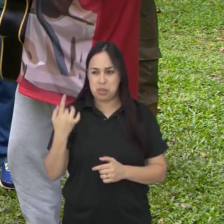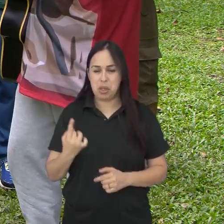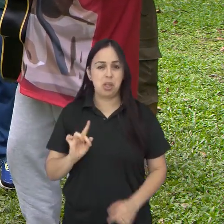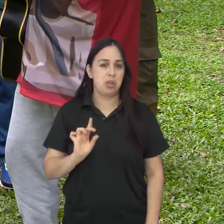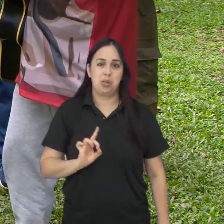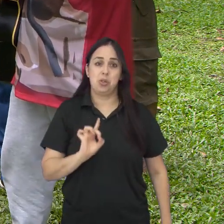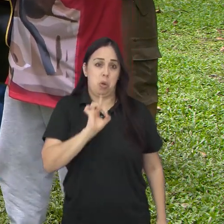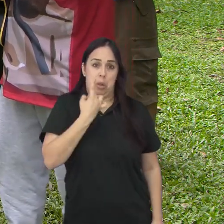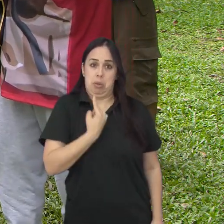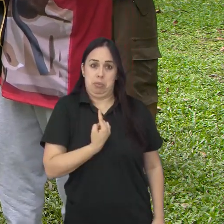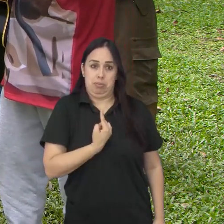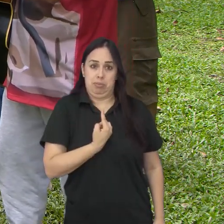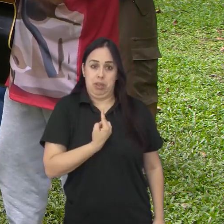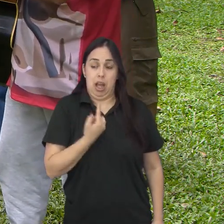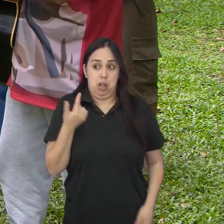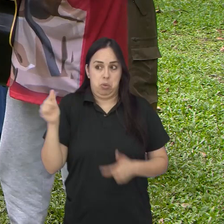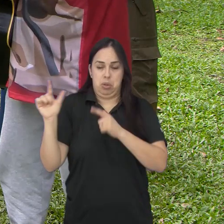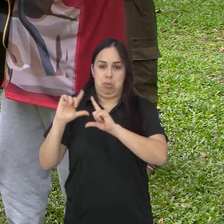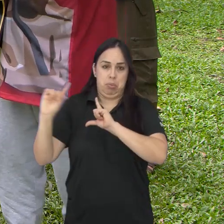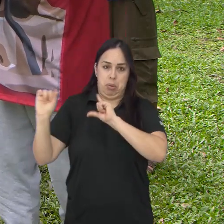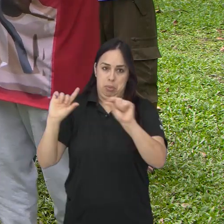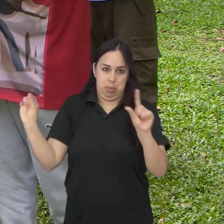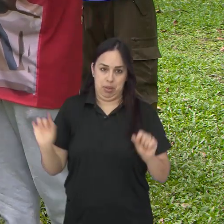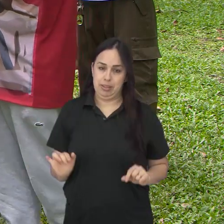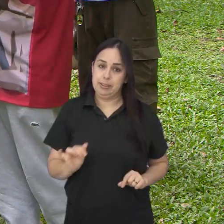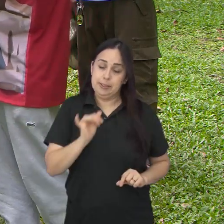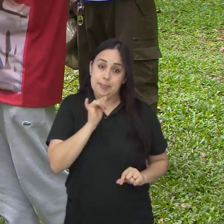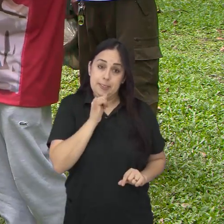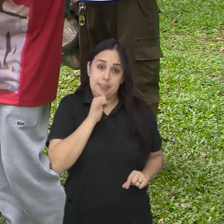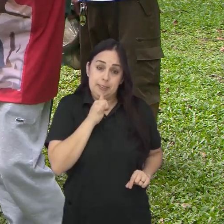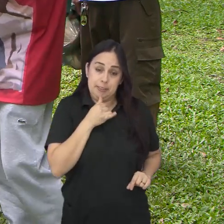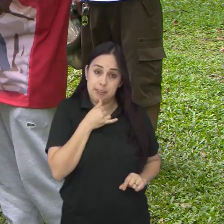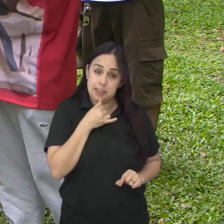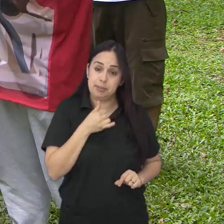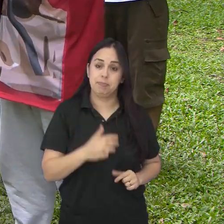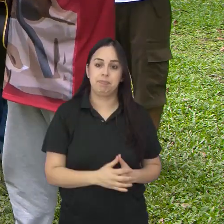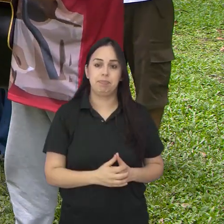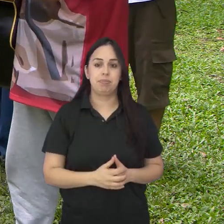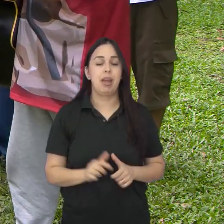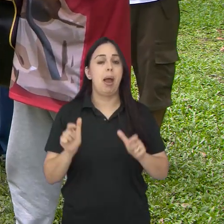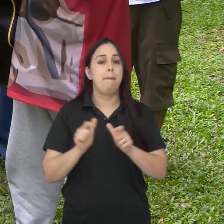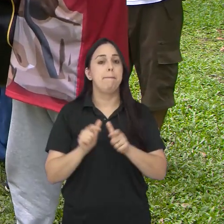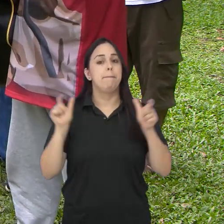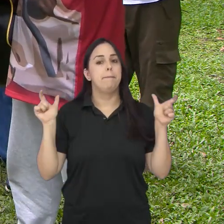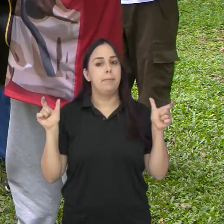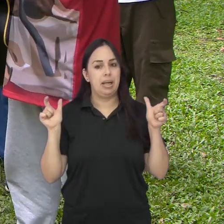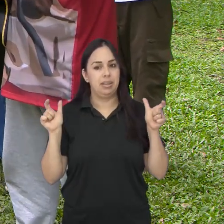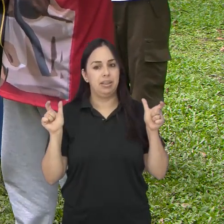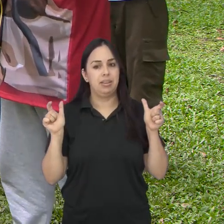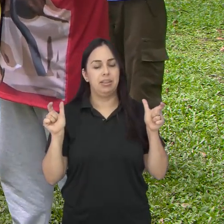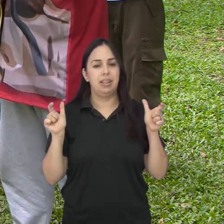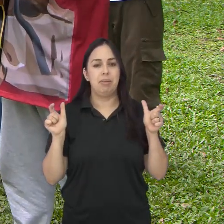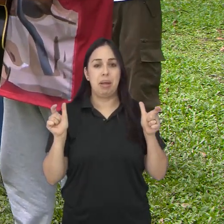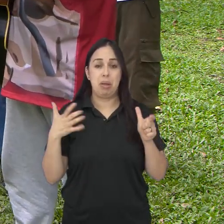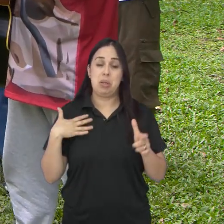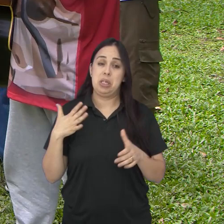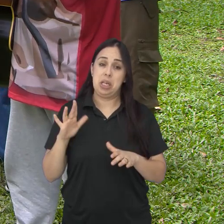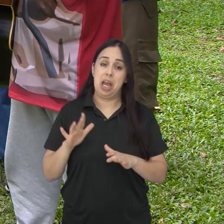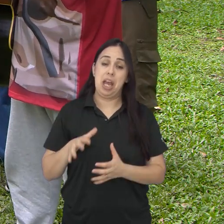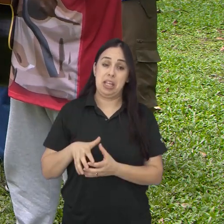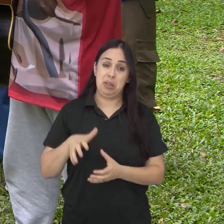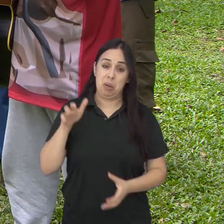só o senhor agora. Eita! Infelizmente, né? Porque a maioria, né, já meio de